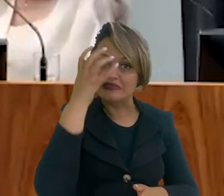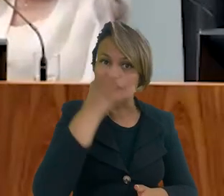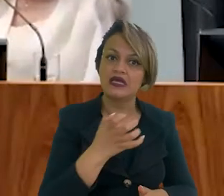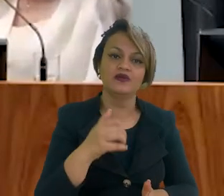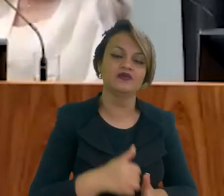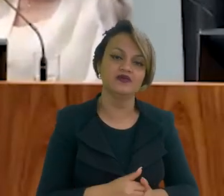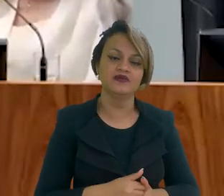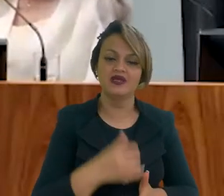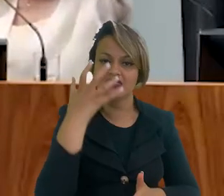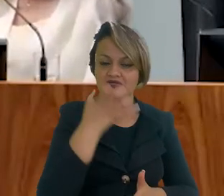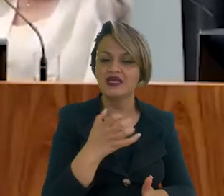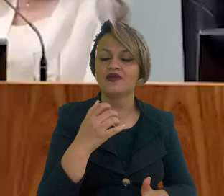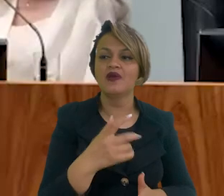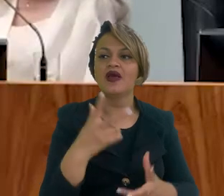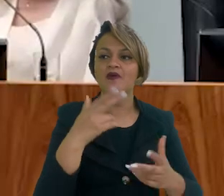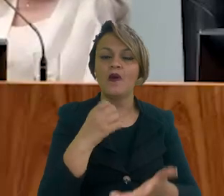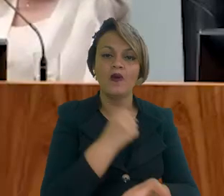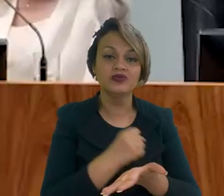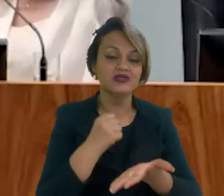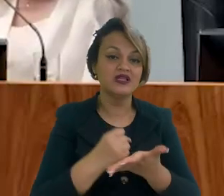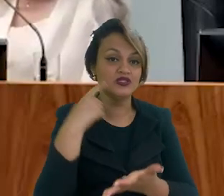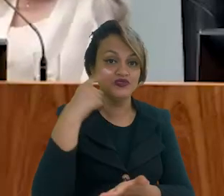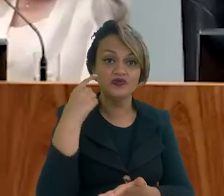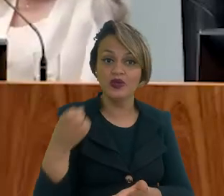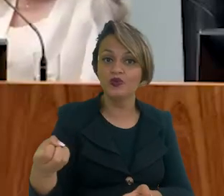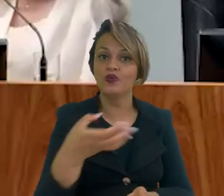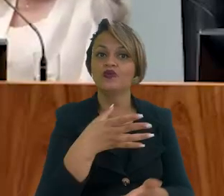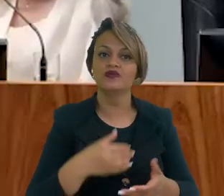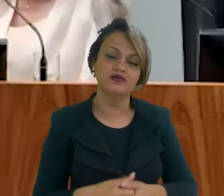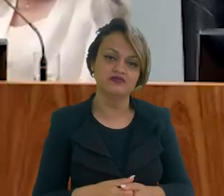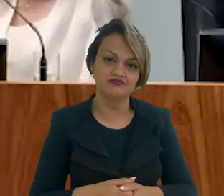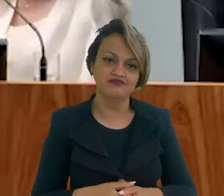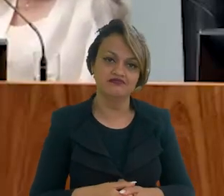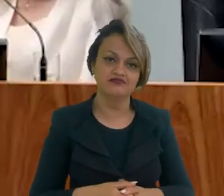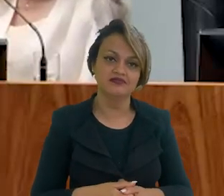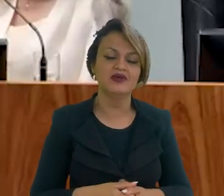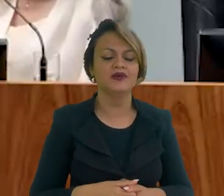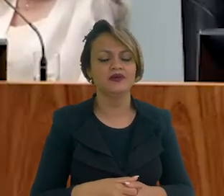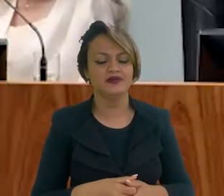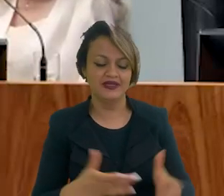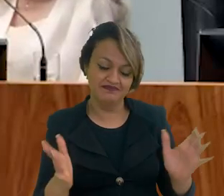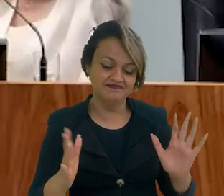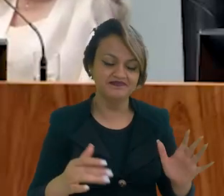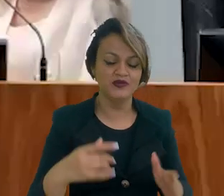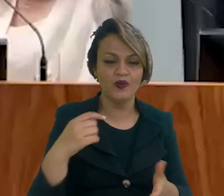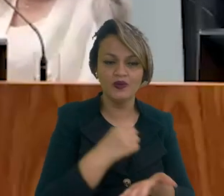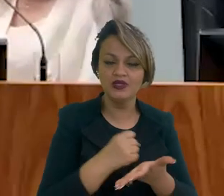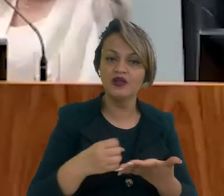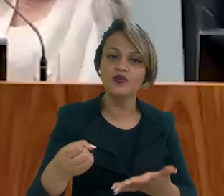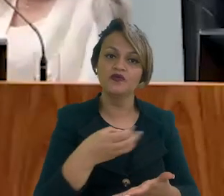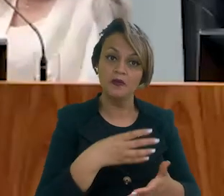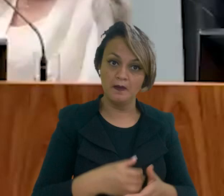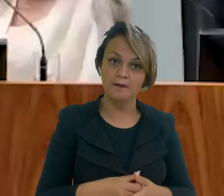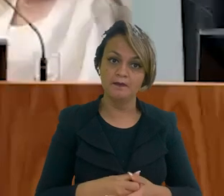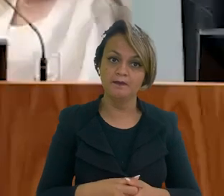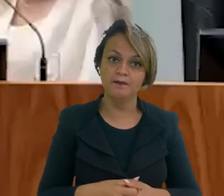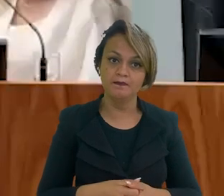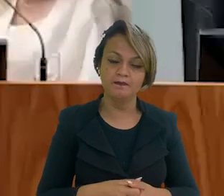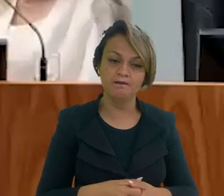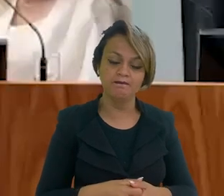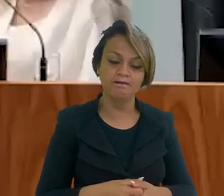novas magistrados isso é Seríssimo é como eu contratar um novo advogado para o escritório